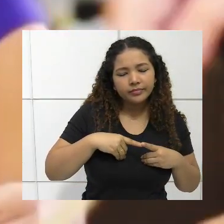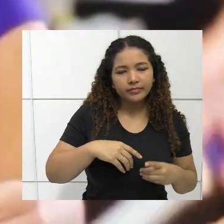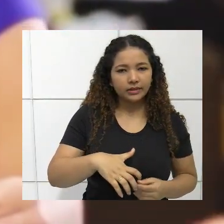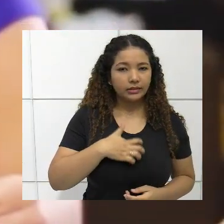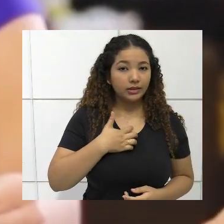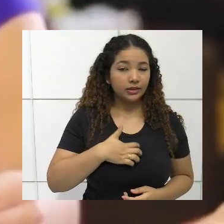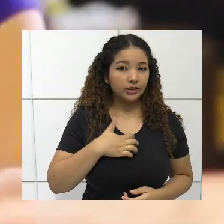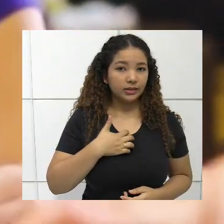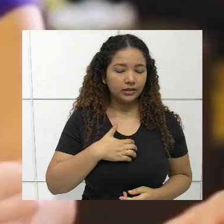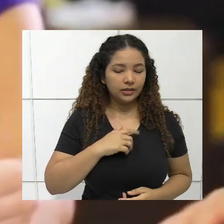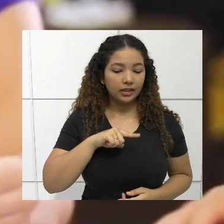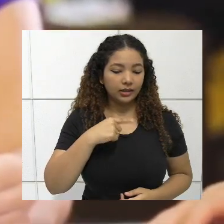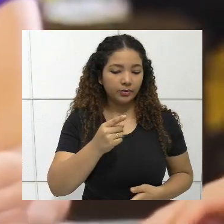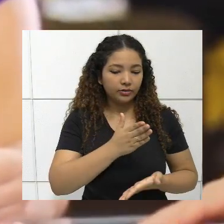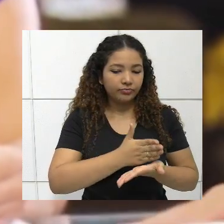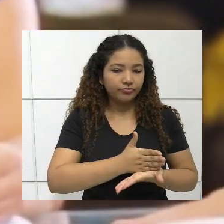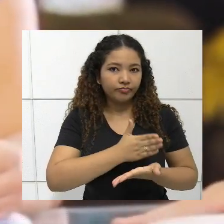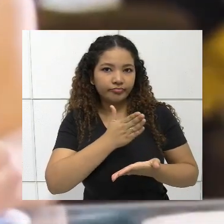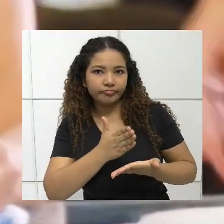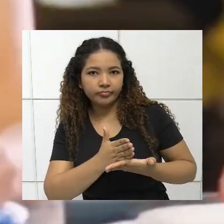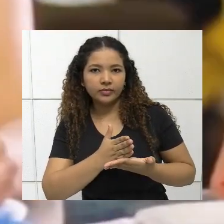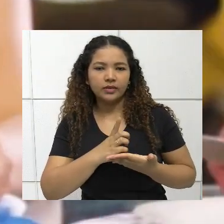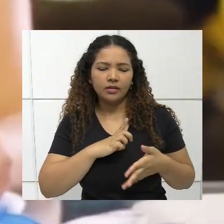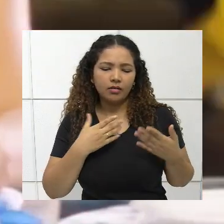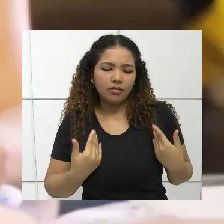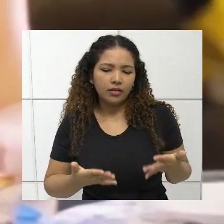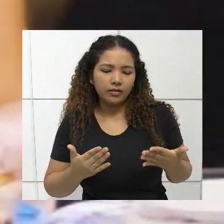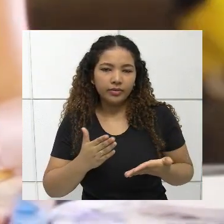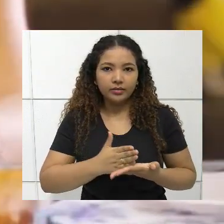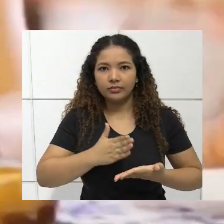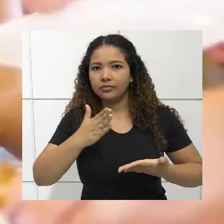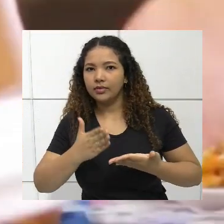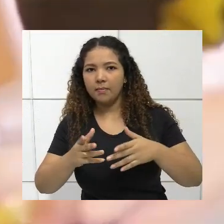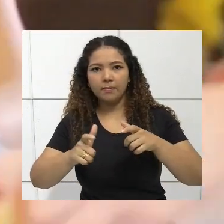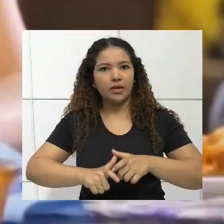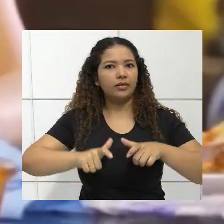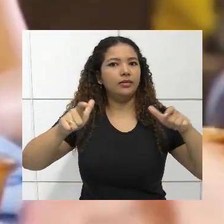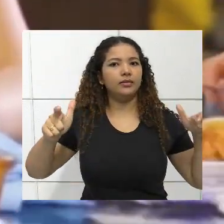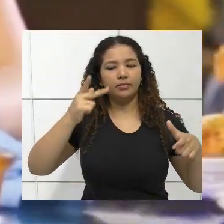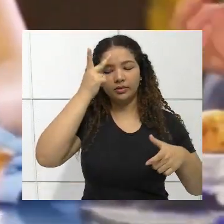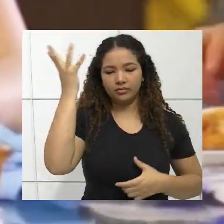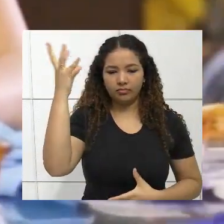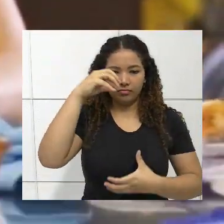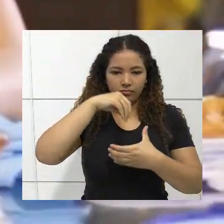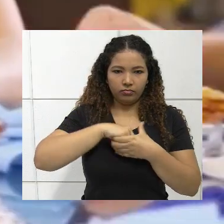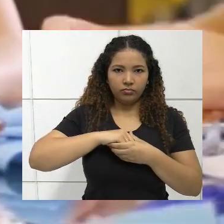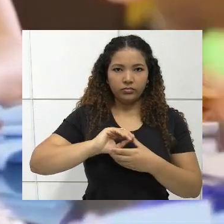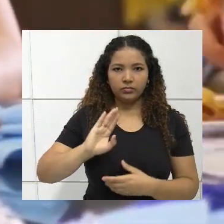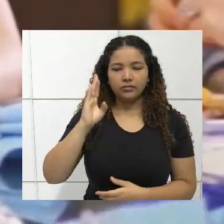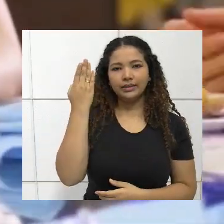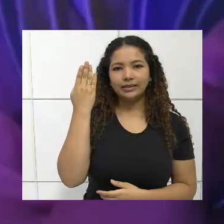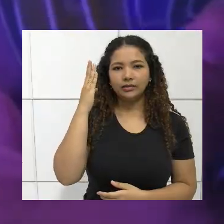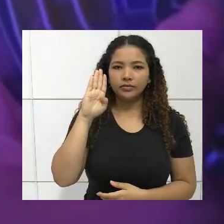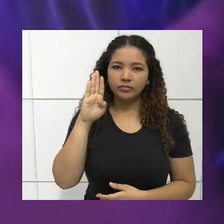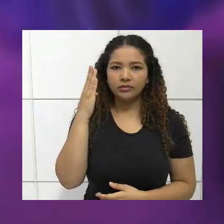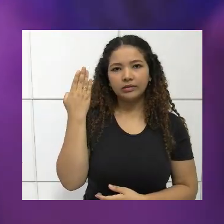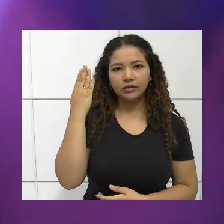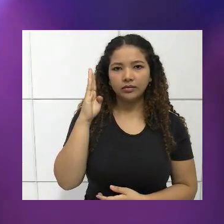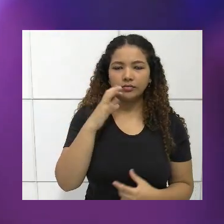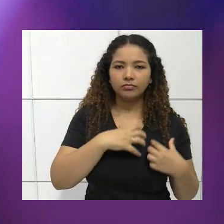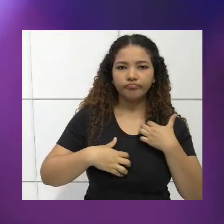pico. Nós temos a depressão leve e nós temos a depressão maior, que ela está dentro do transtorno bipolar, tá bom?